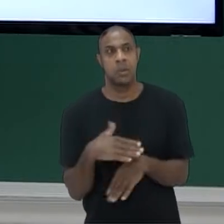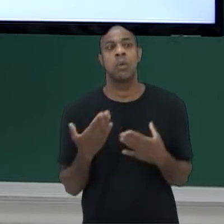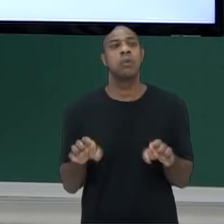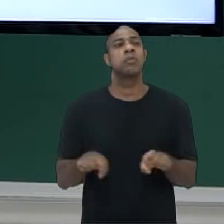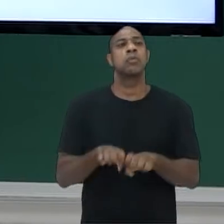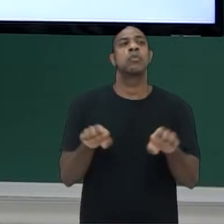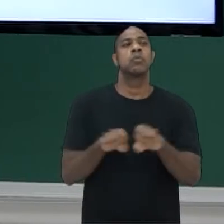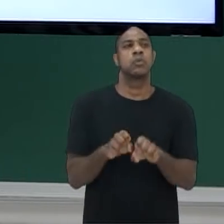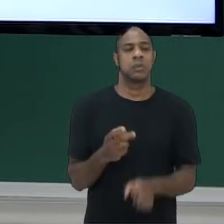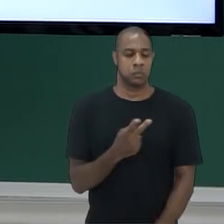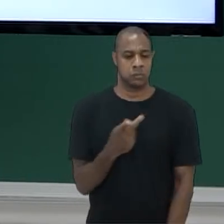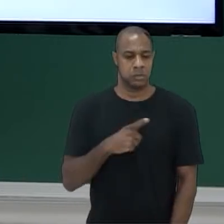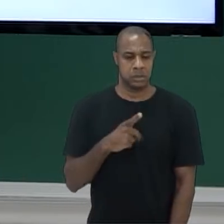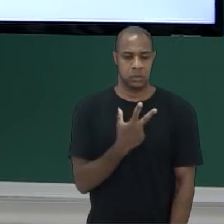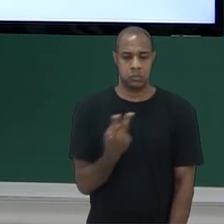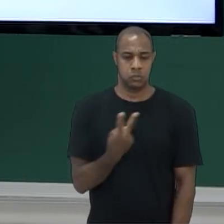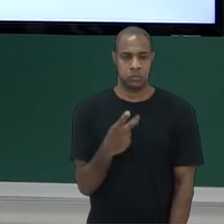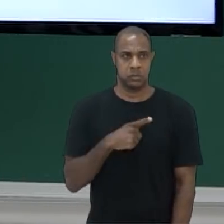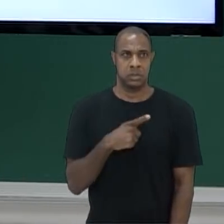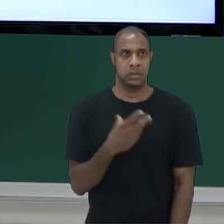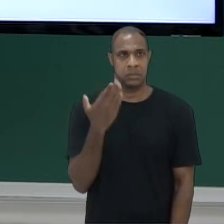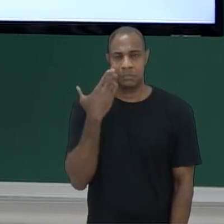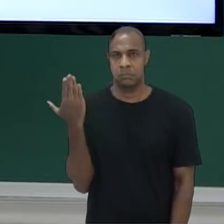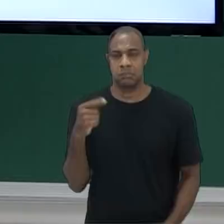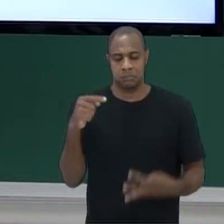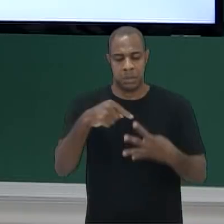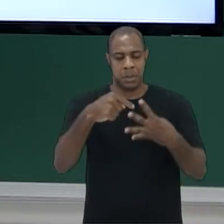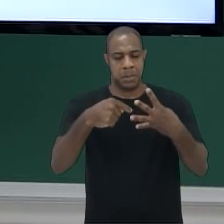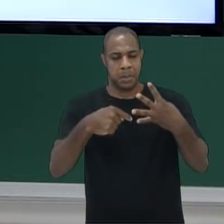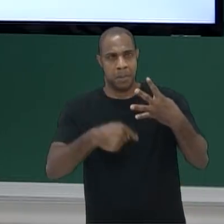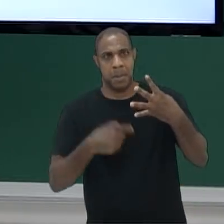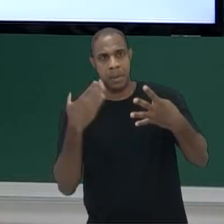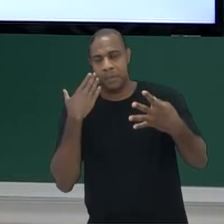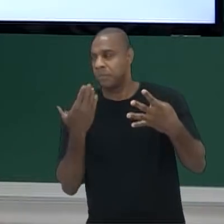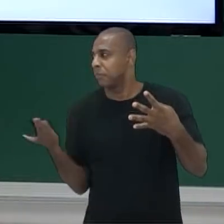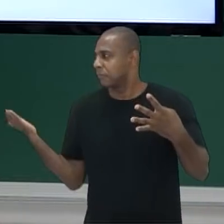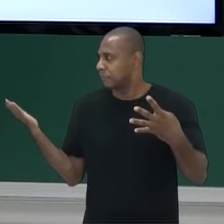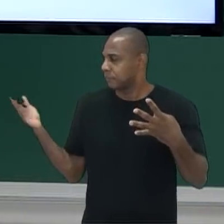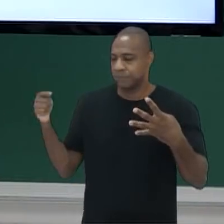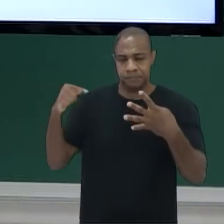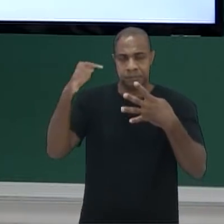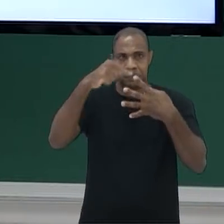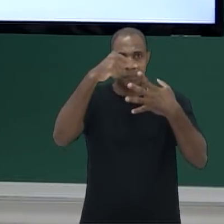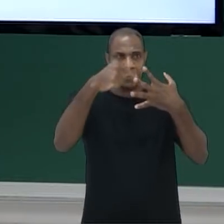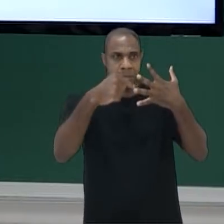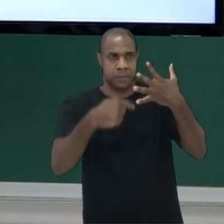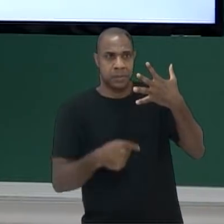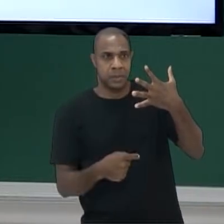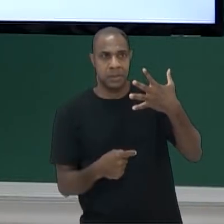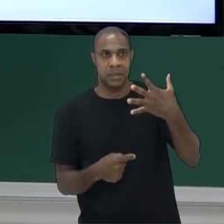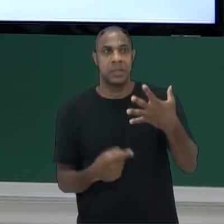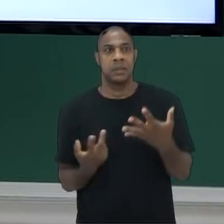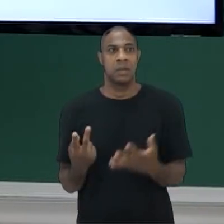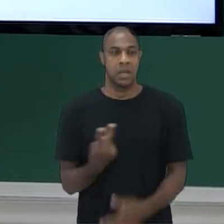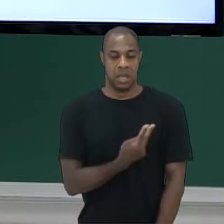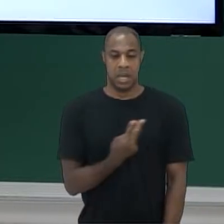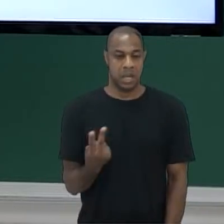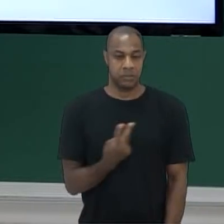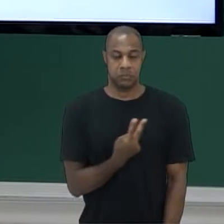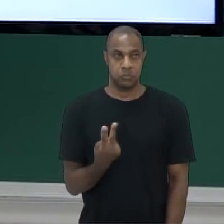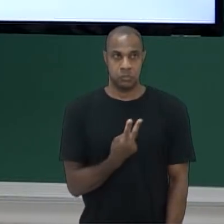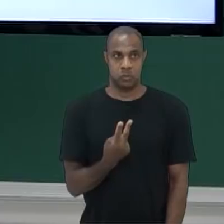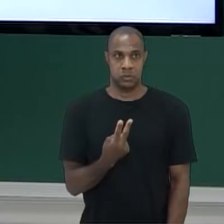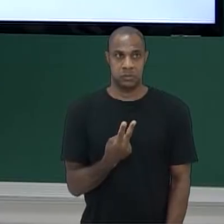apresentam? Membrana plasmática, citoplasma, núcleo, ribossomo,